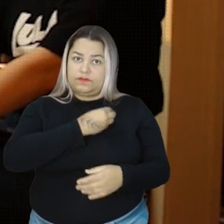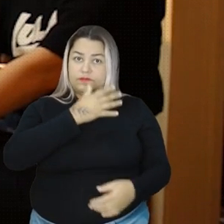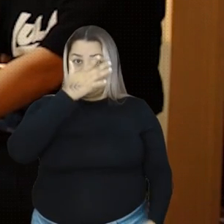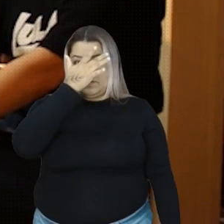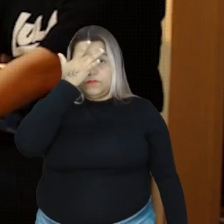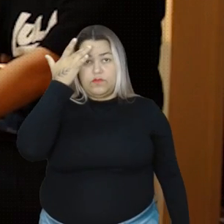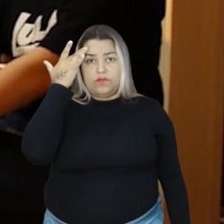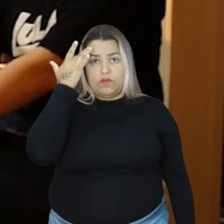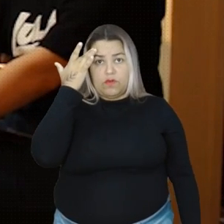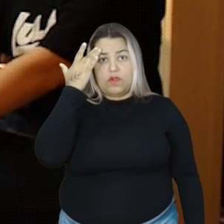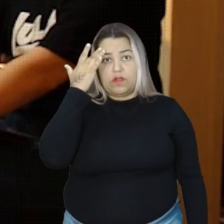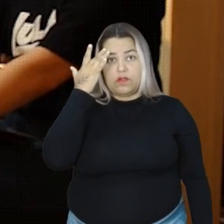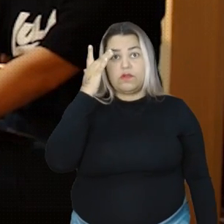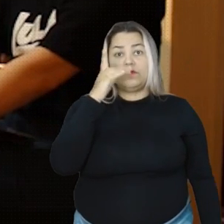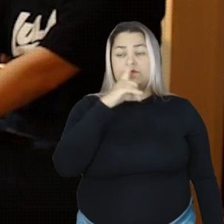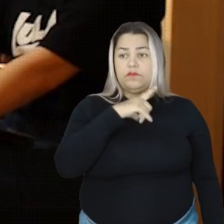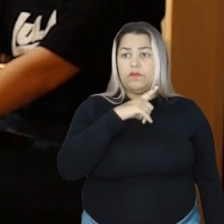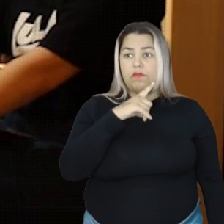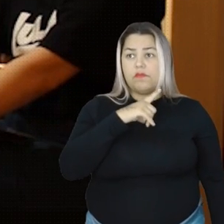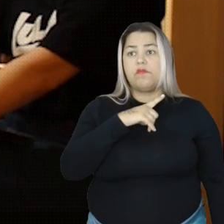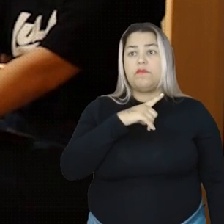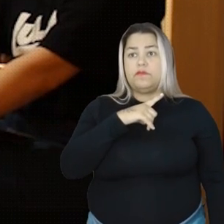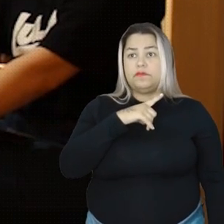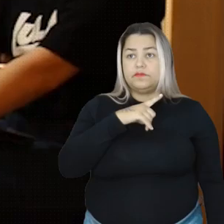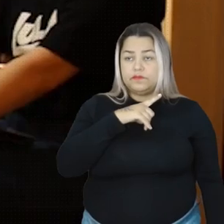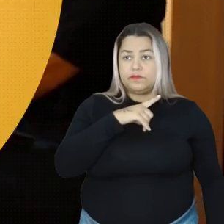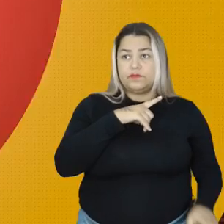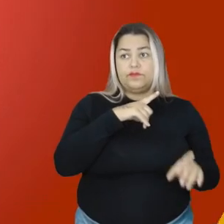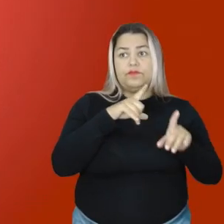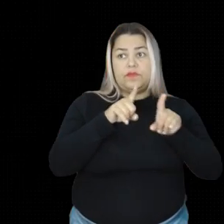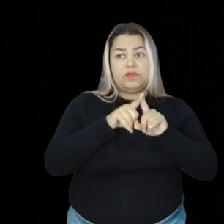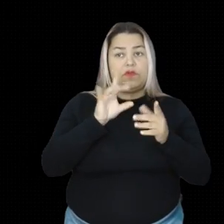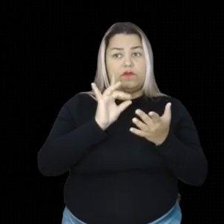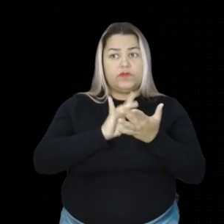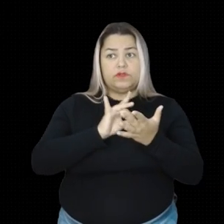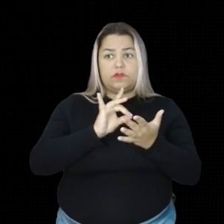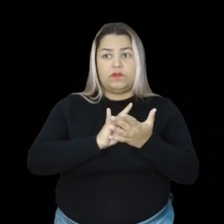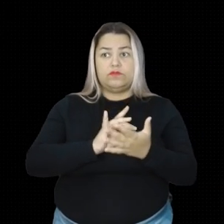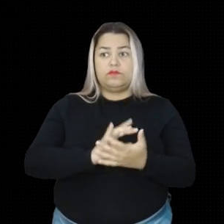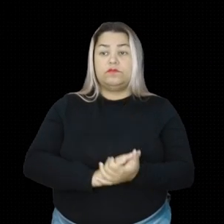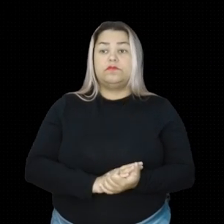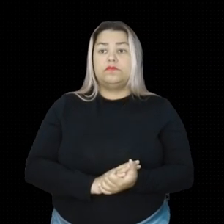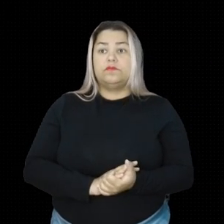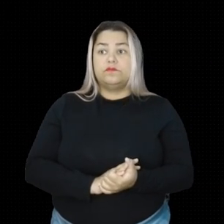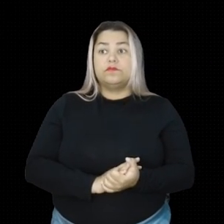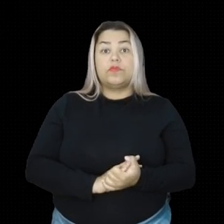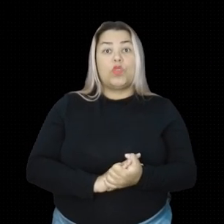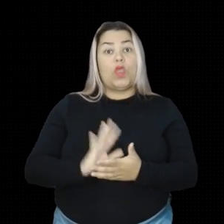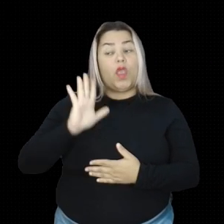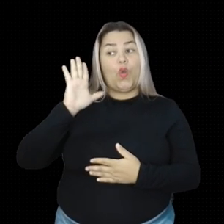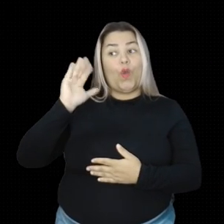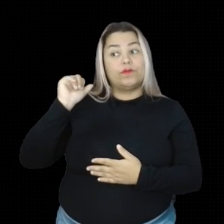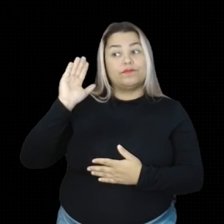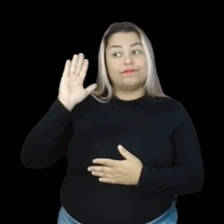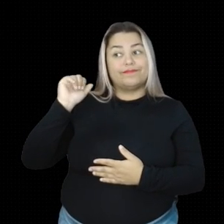que as pessoas chegar a dizer não, mas tá bem, essa é a realidade. É hora de dizer tchau.